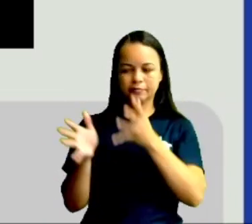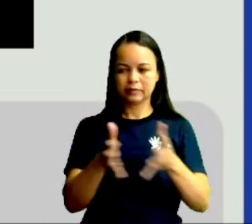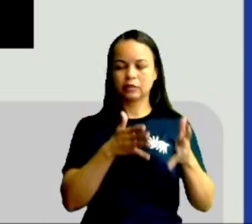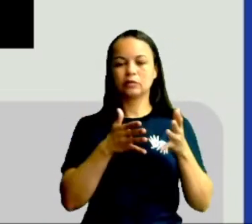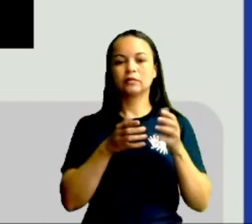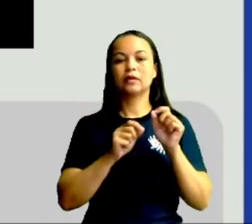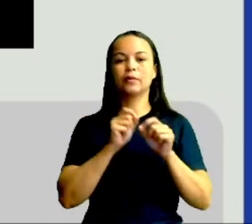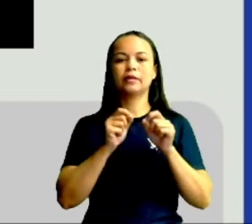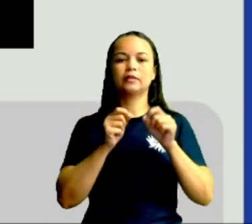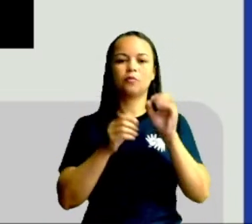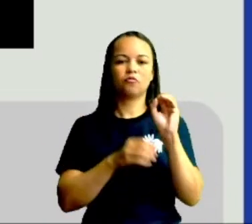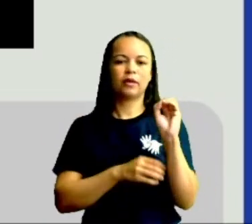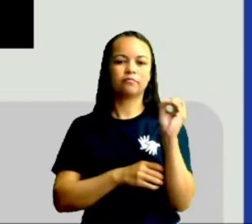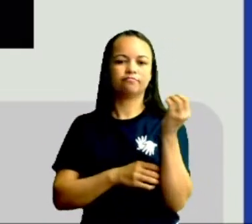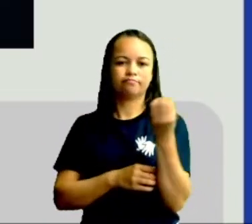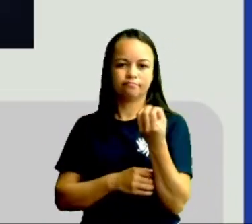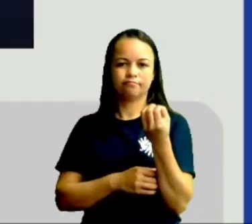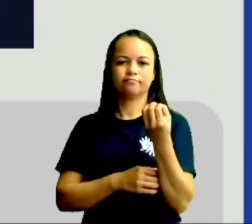do movimento de rotação.